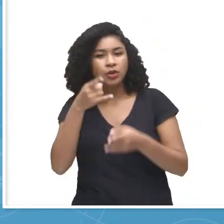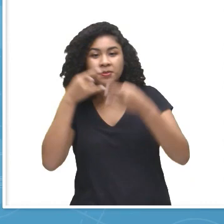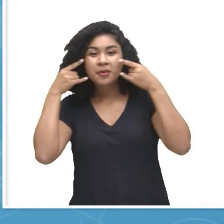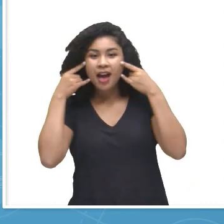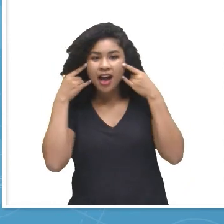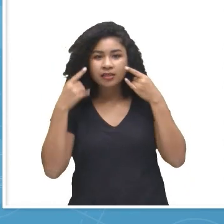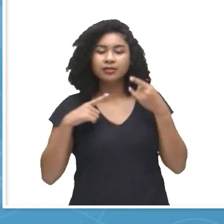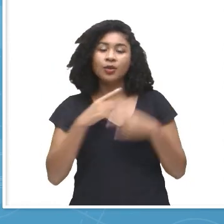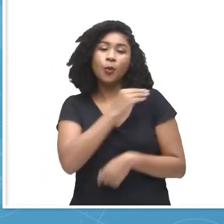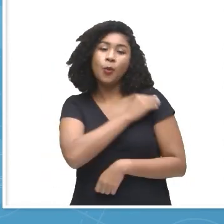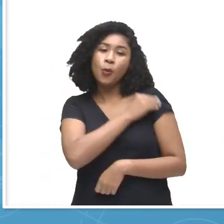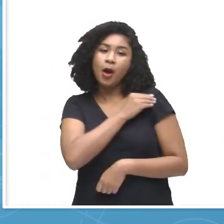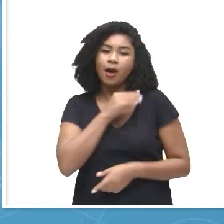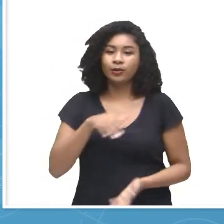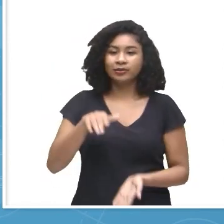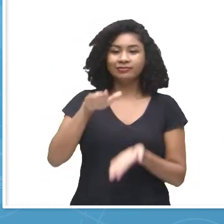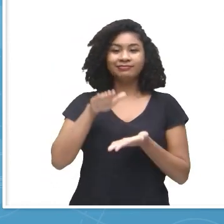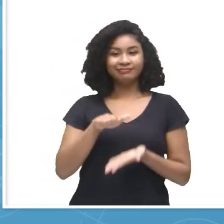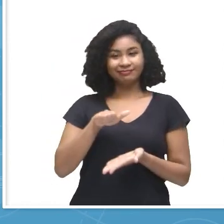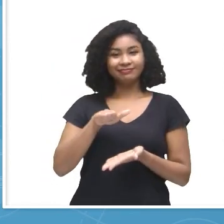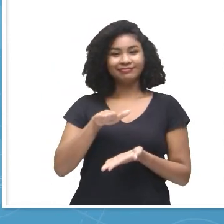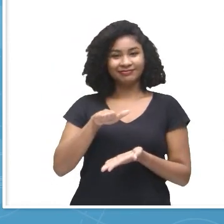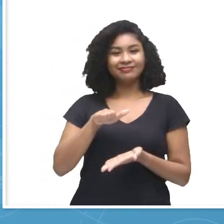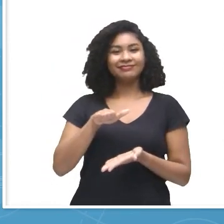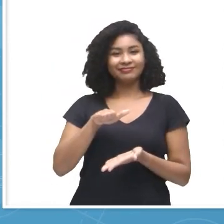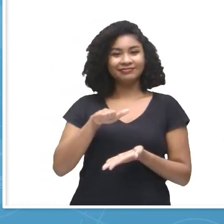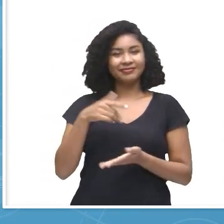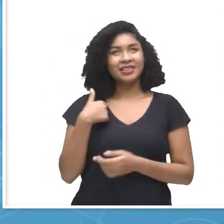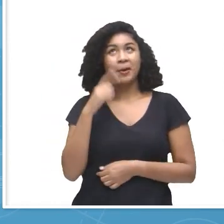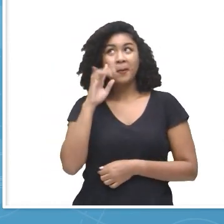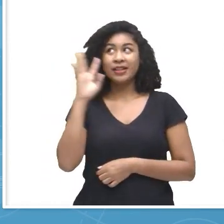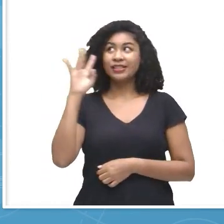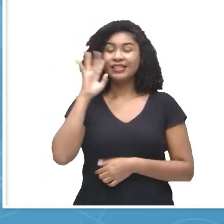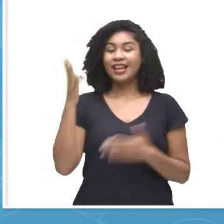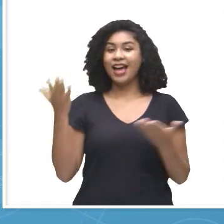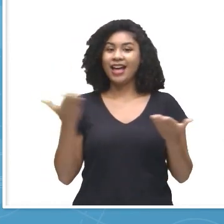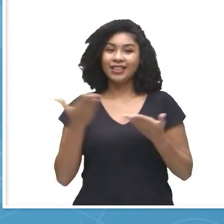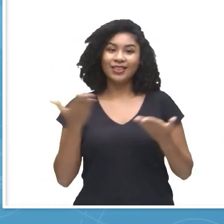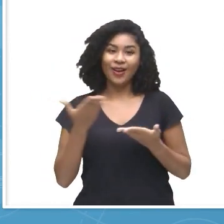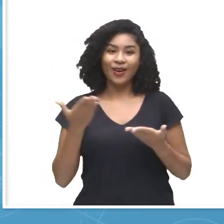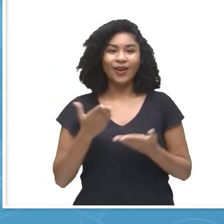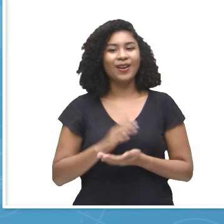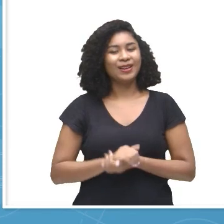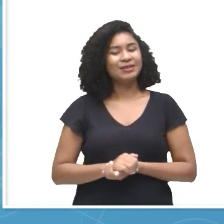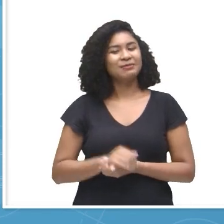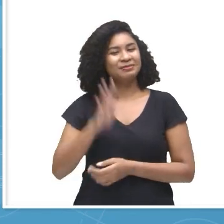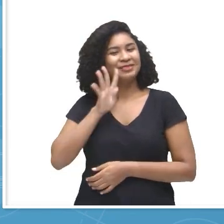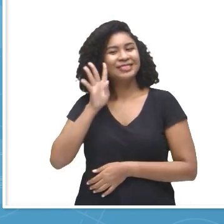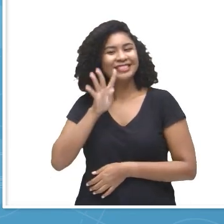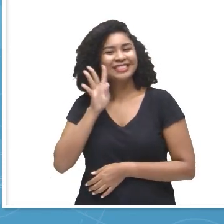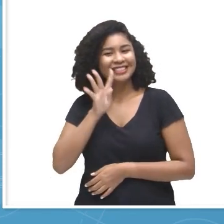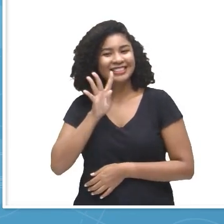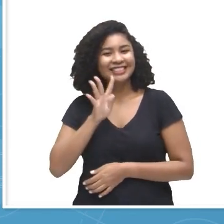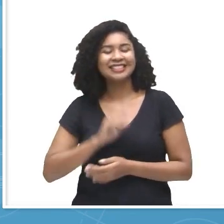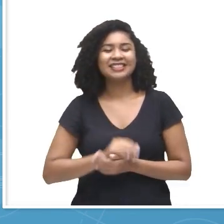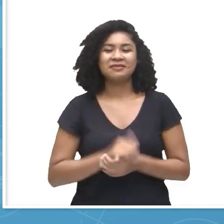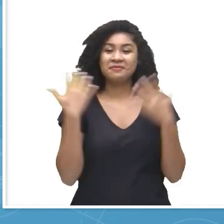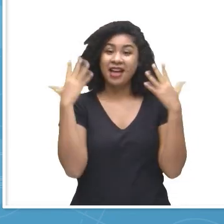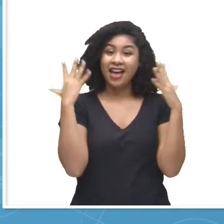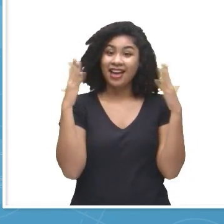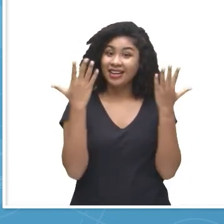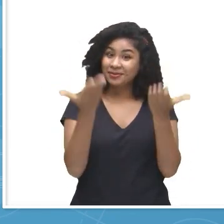Que legal, Emily, já estou imaginando 2 pessoas assim de máscara segurando o seu álcool em gel. Olha que legal. Parabéns,